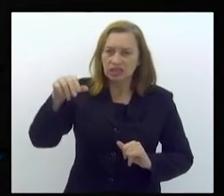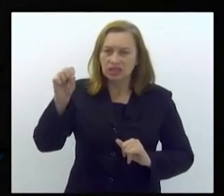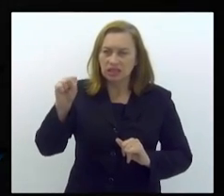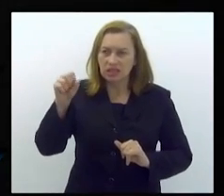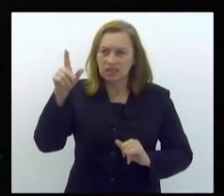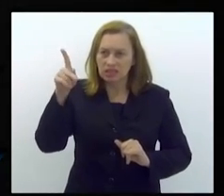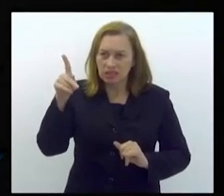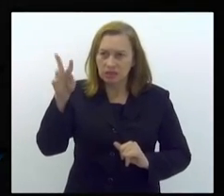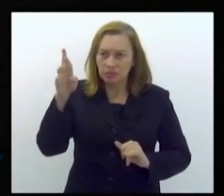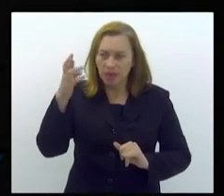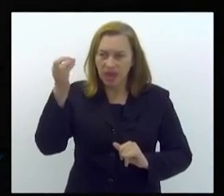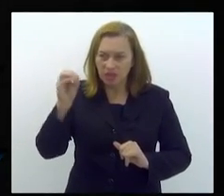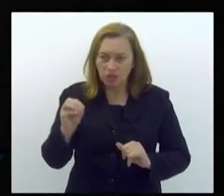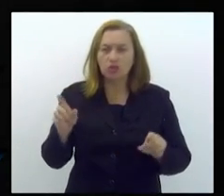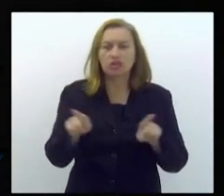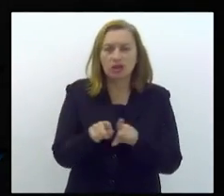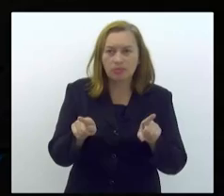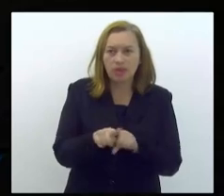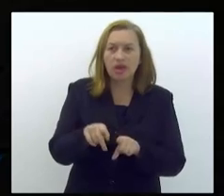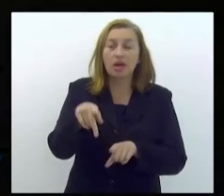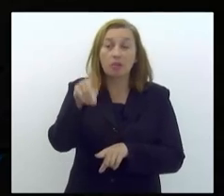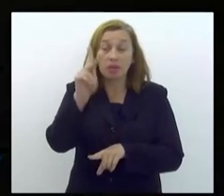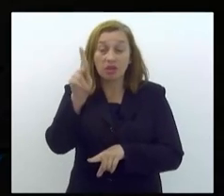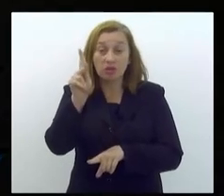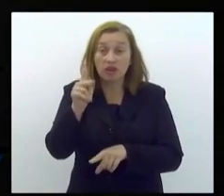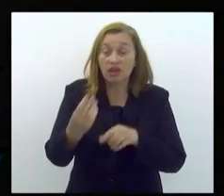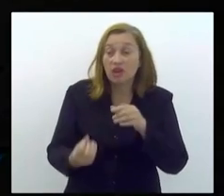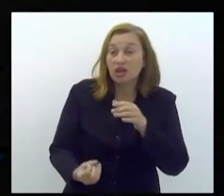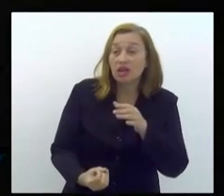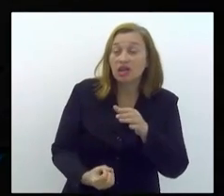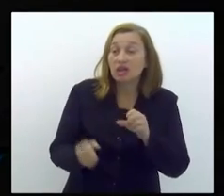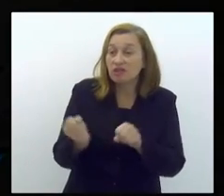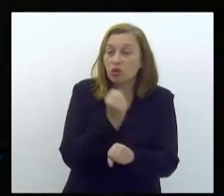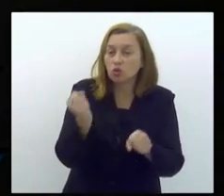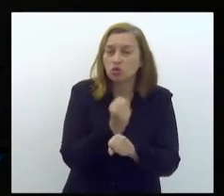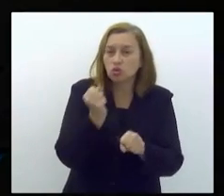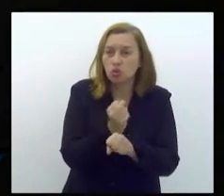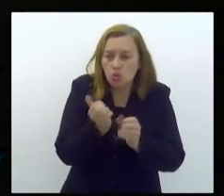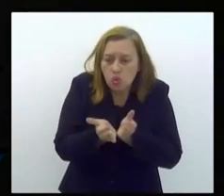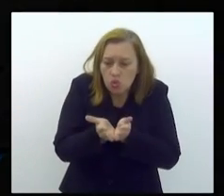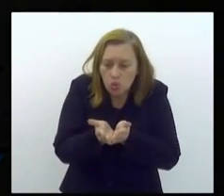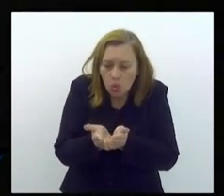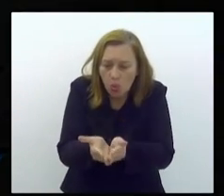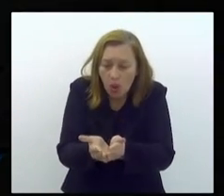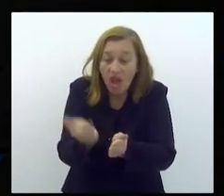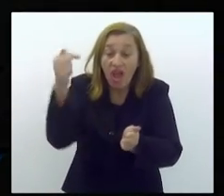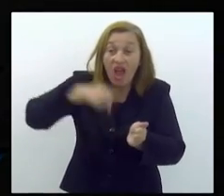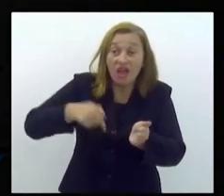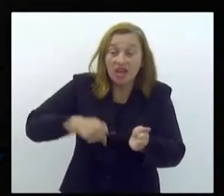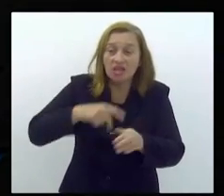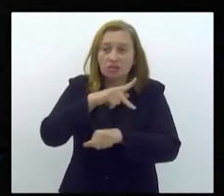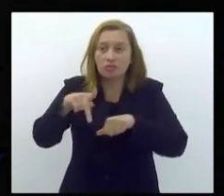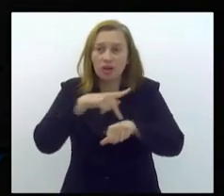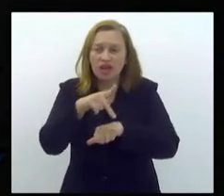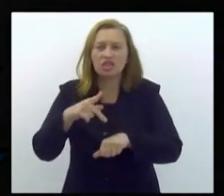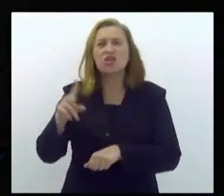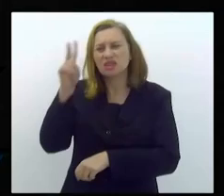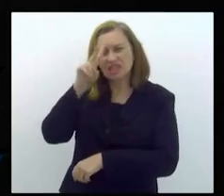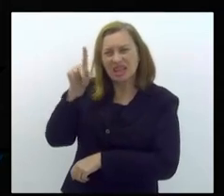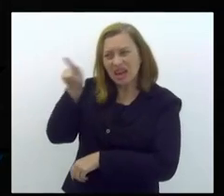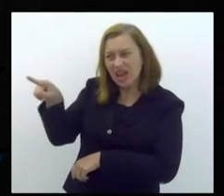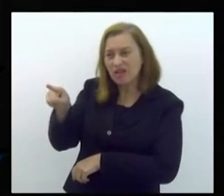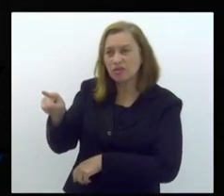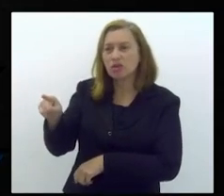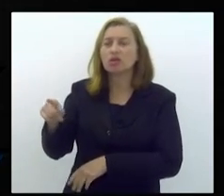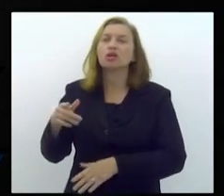a construir navios Sondas formas aqui nos estaleiros do nosso país todo mundo lembra que na época